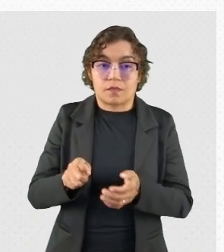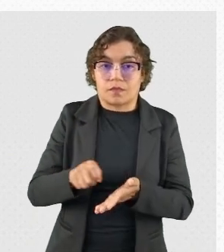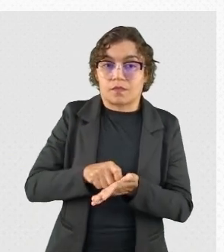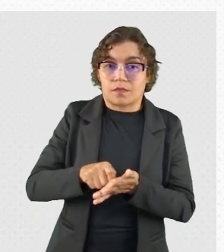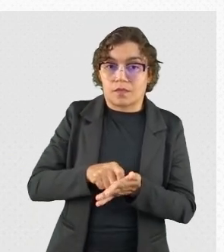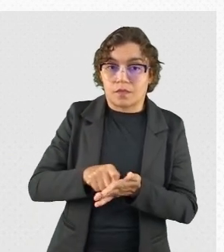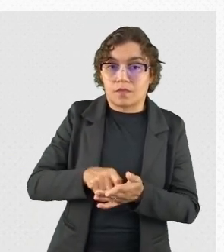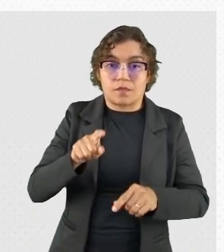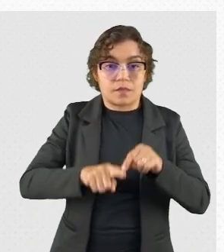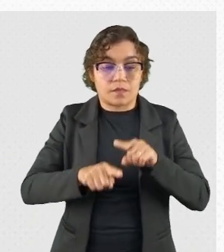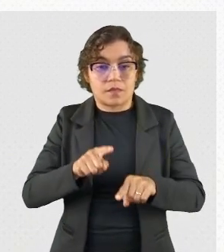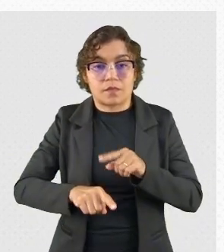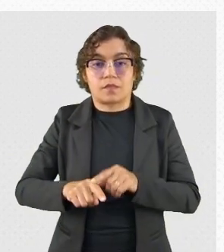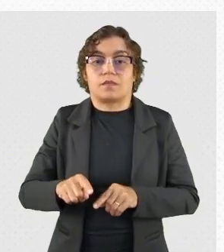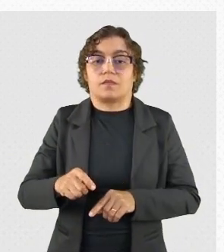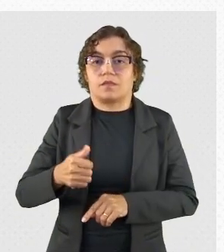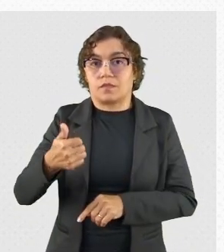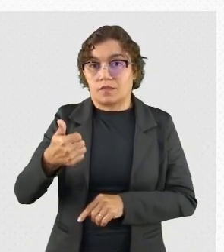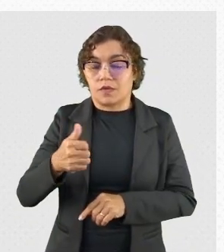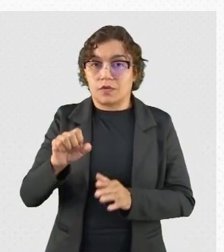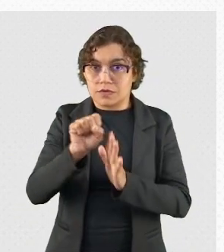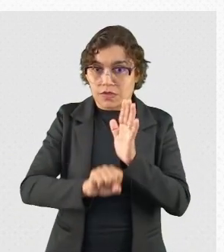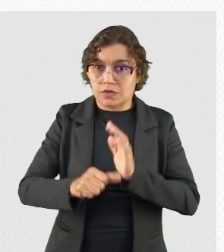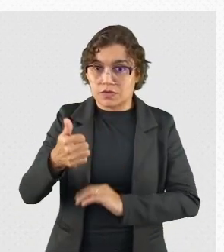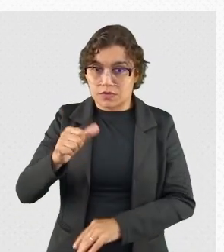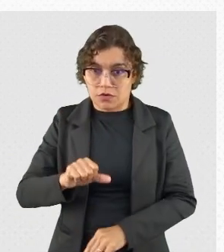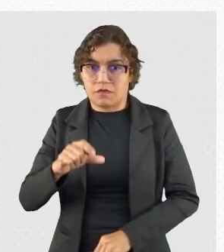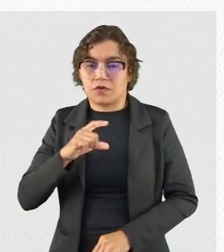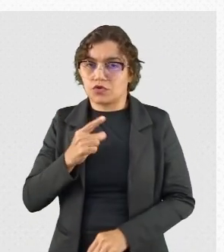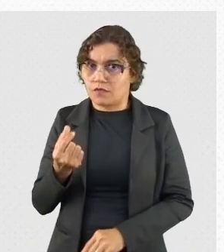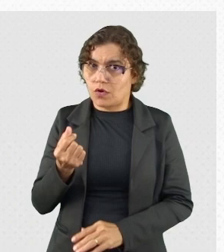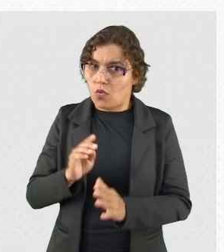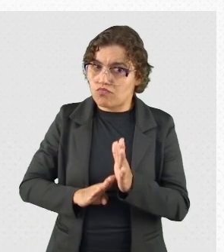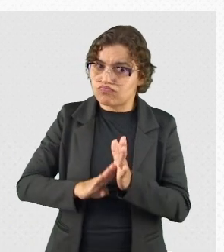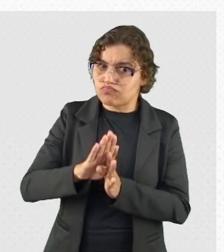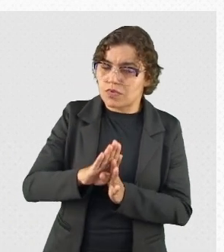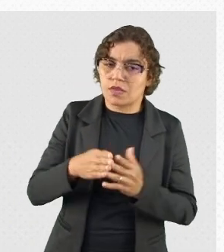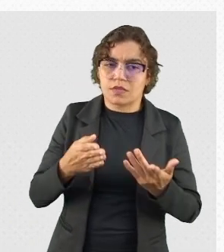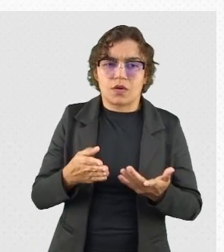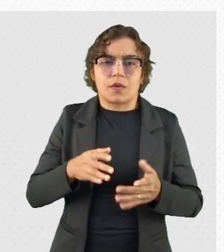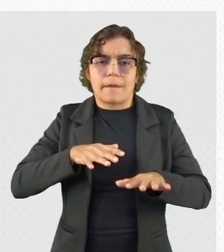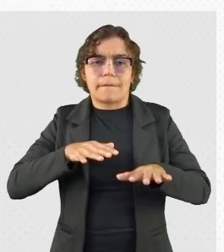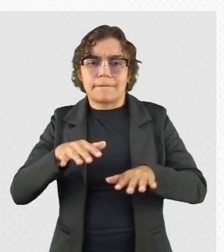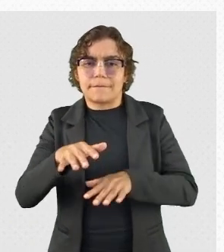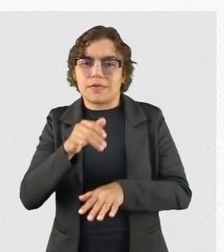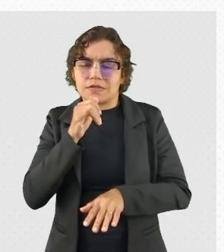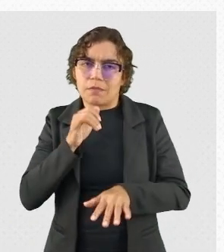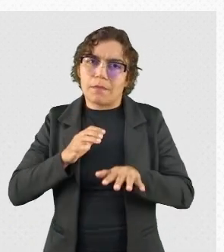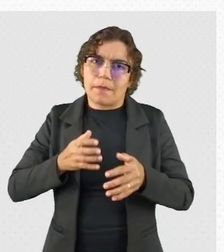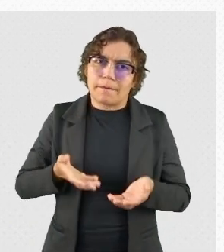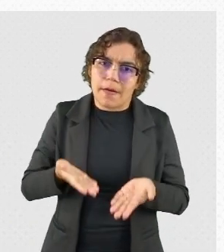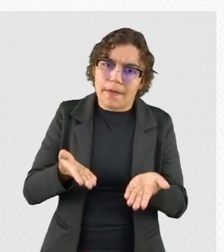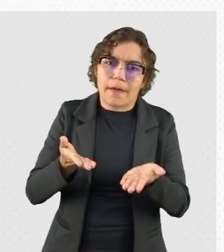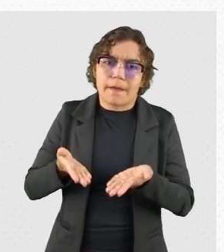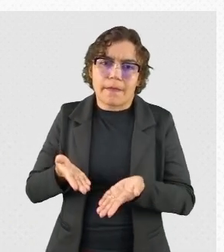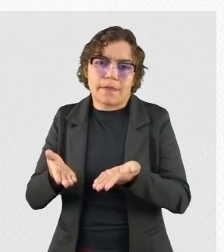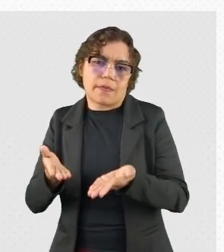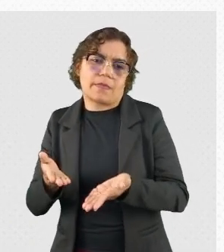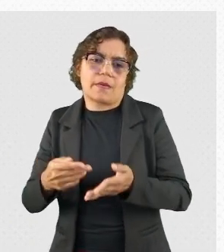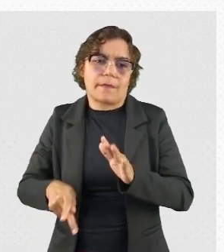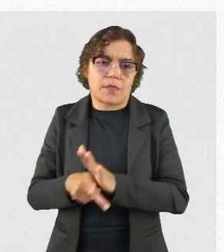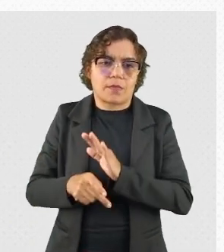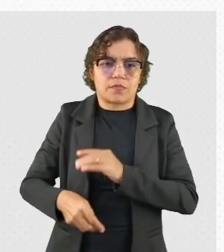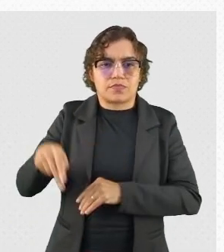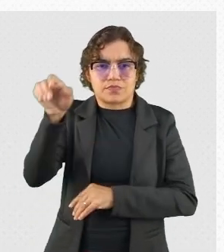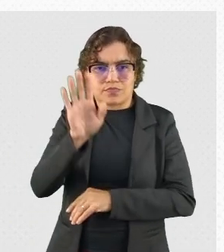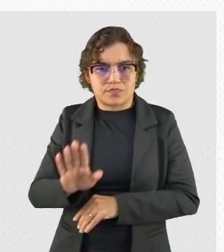XIX alcançava preços altos nos mercados internacionais, motivaram a movimentação das massas humanas oriundas do Nordeste do